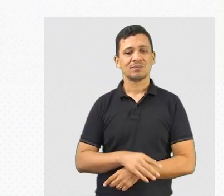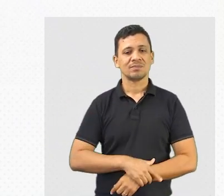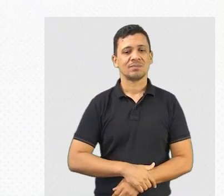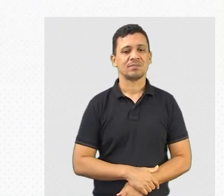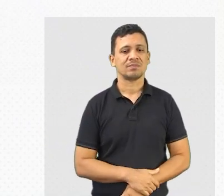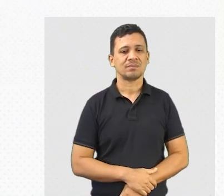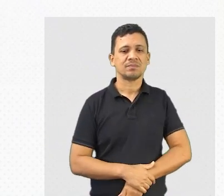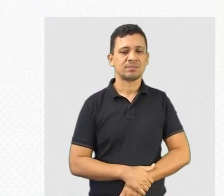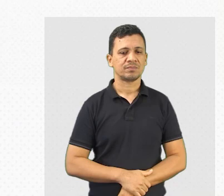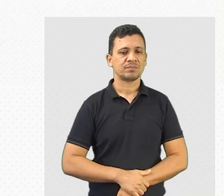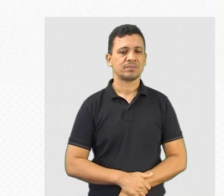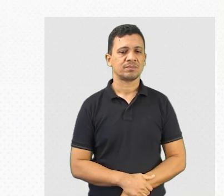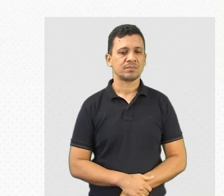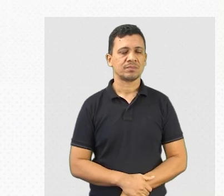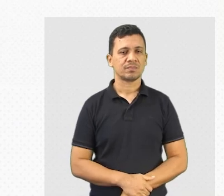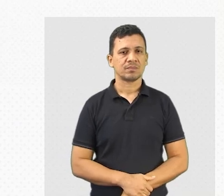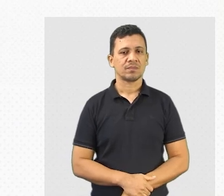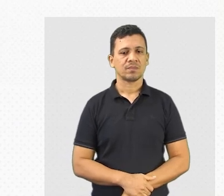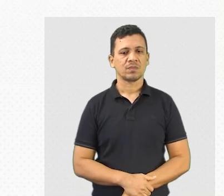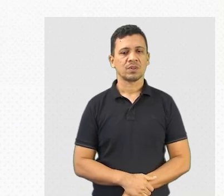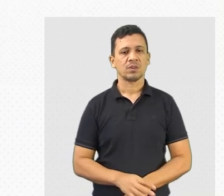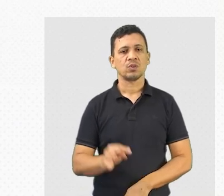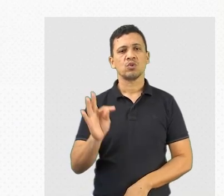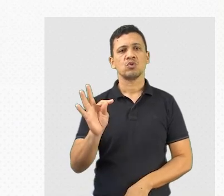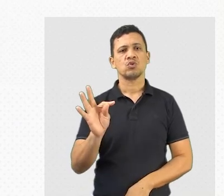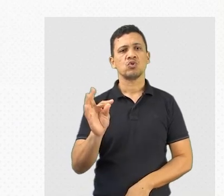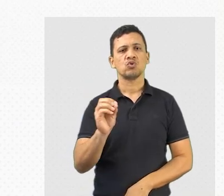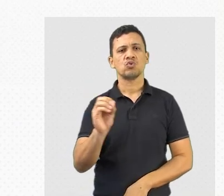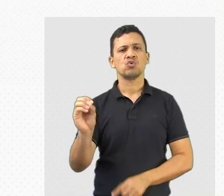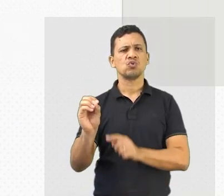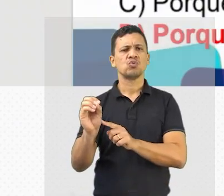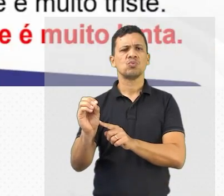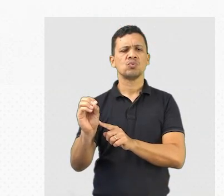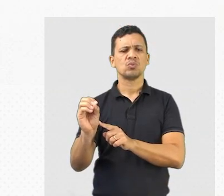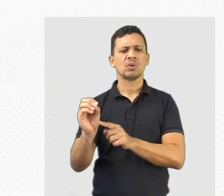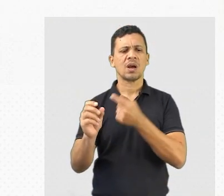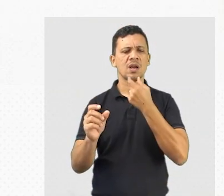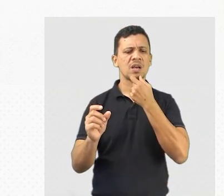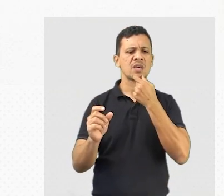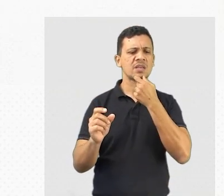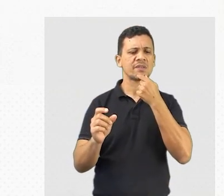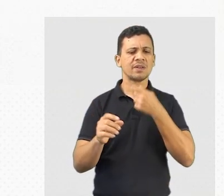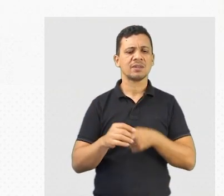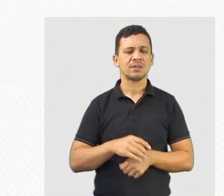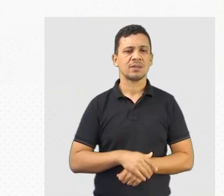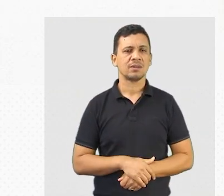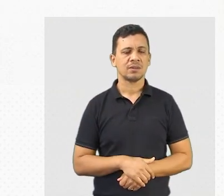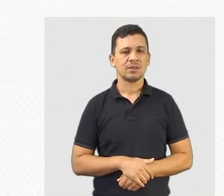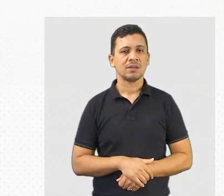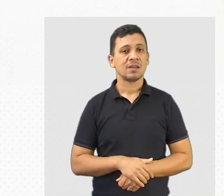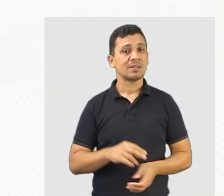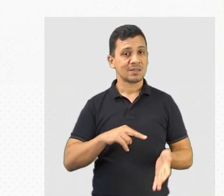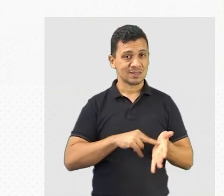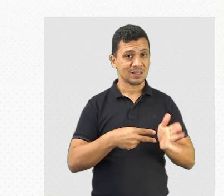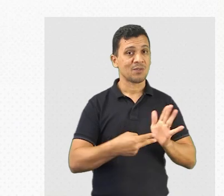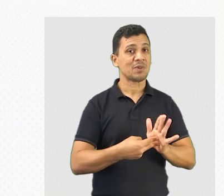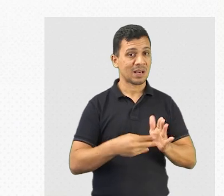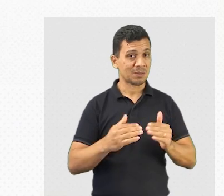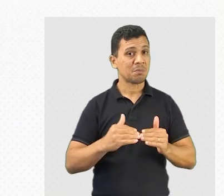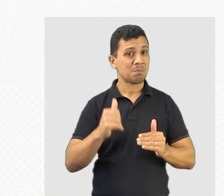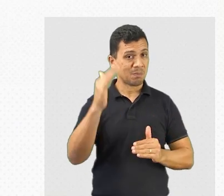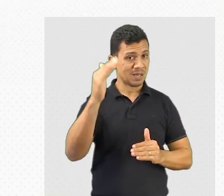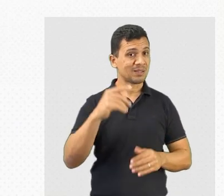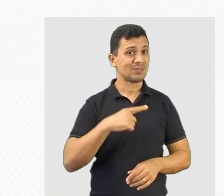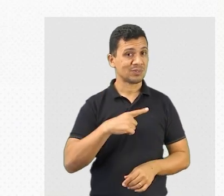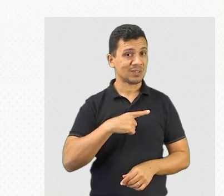too slow. O que é o too? Too, em inglês, tem mais de um significado.